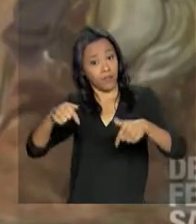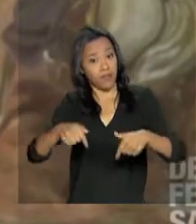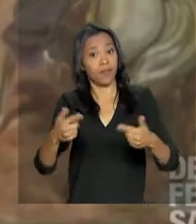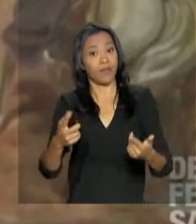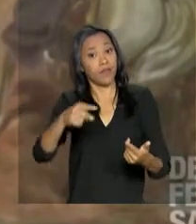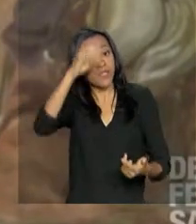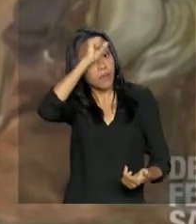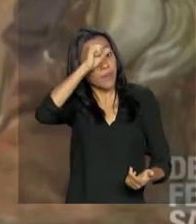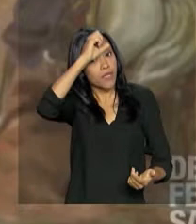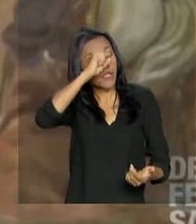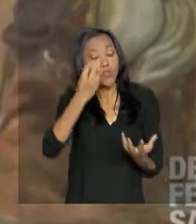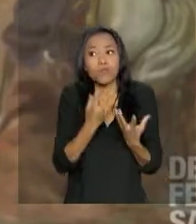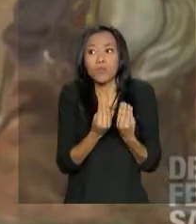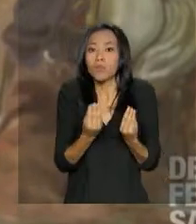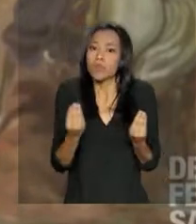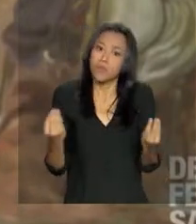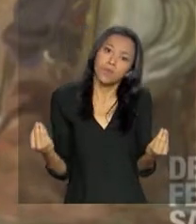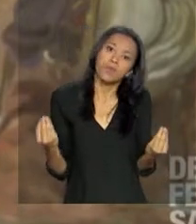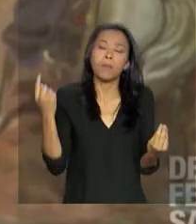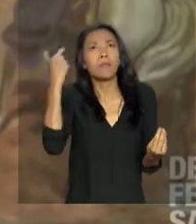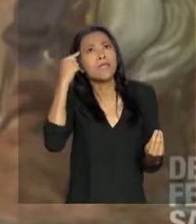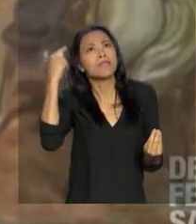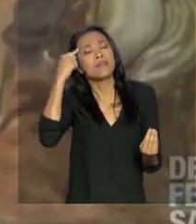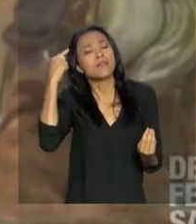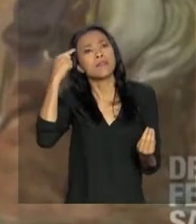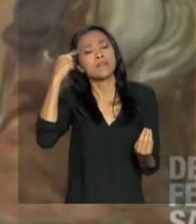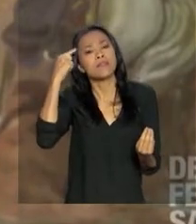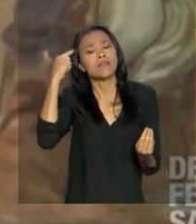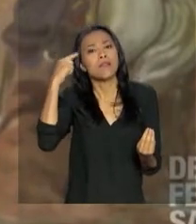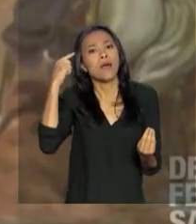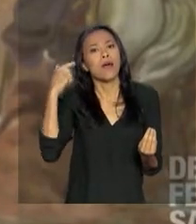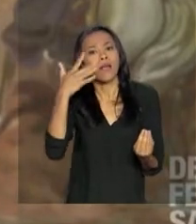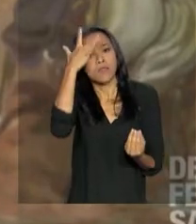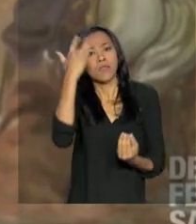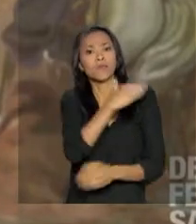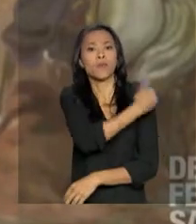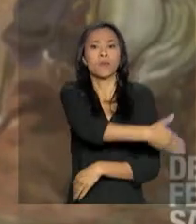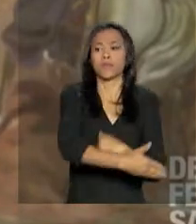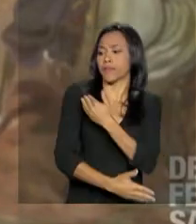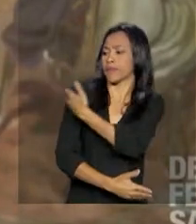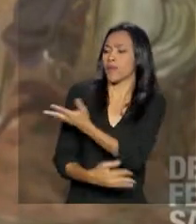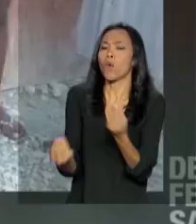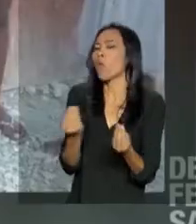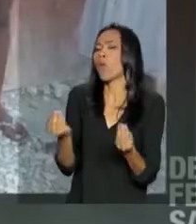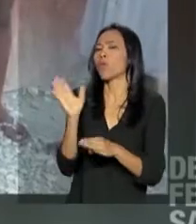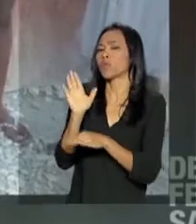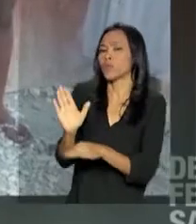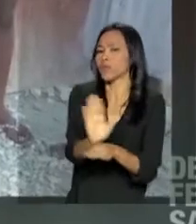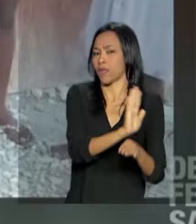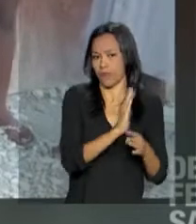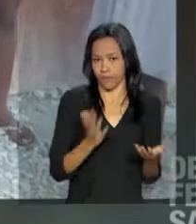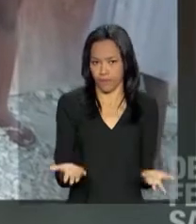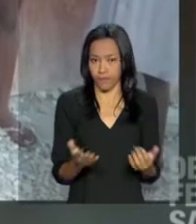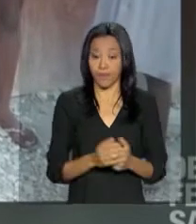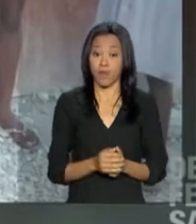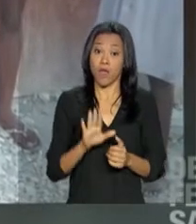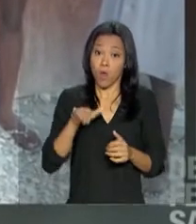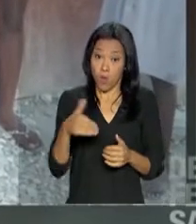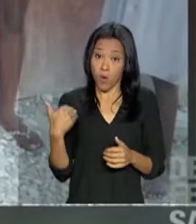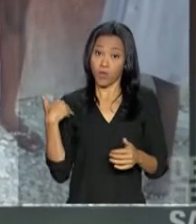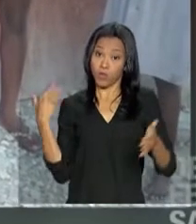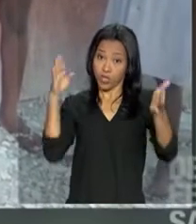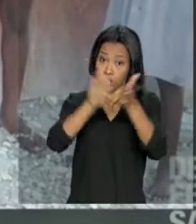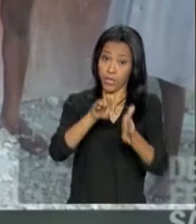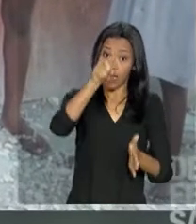gente aprende muito também a pensar nas pessoas que estão ao nosso lado, como ajudar elas. Quando eu cheguei no Haiti,